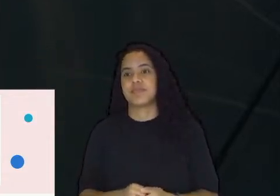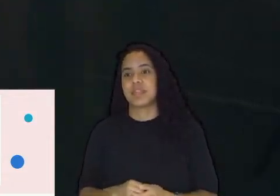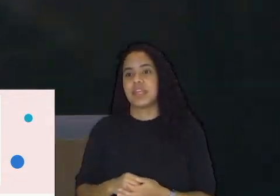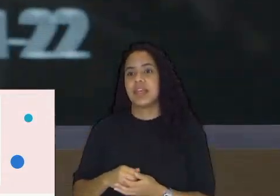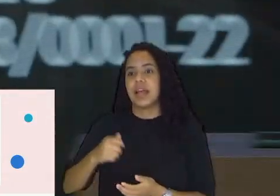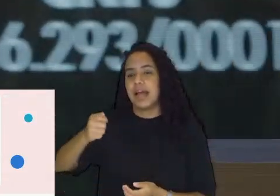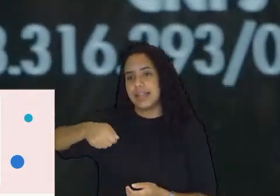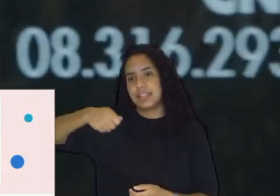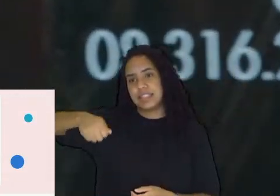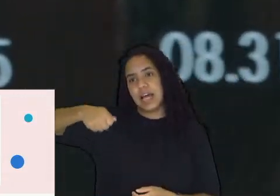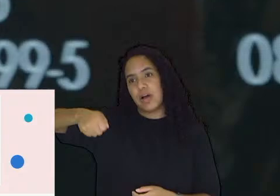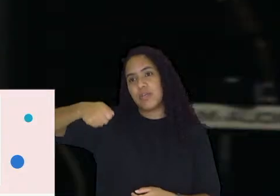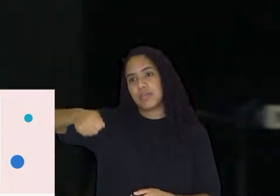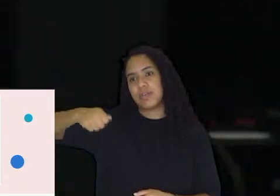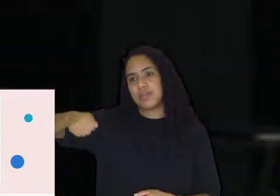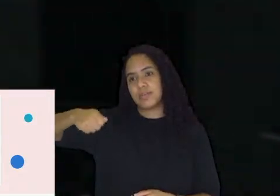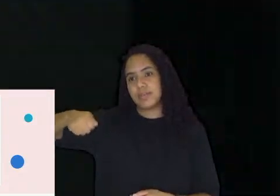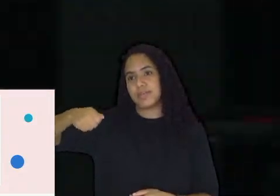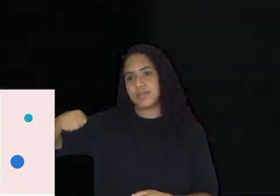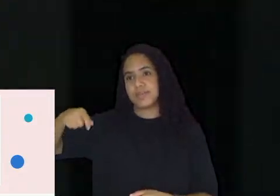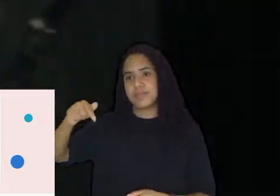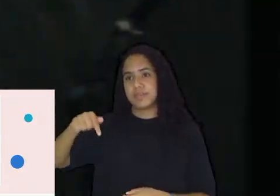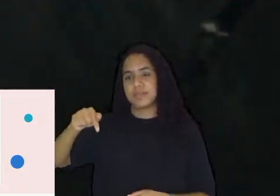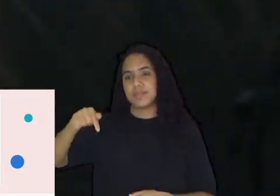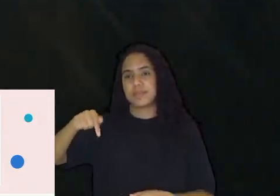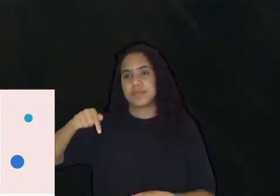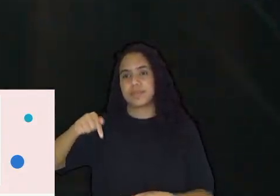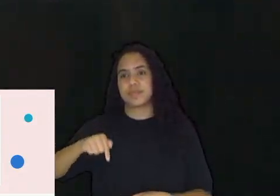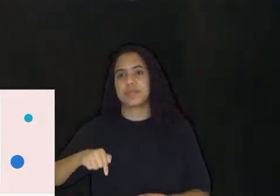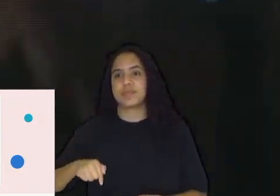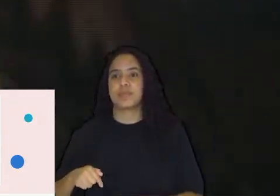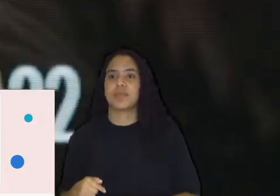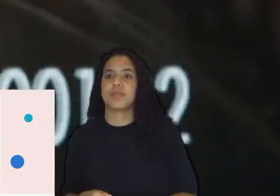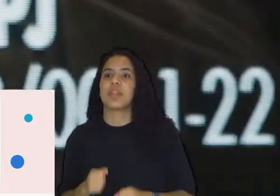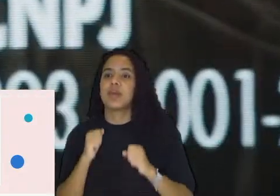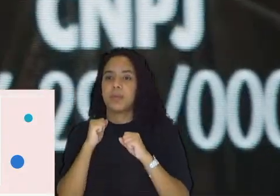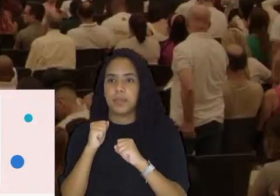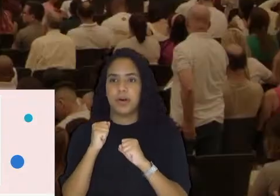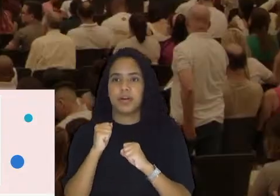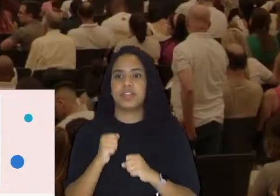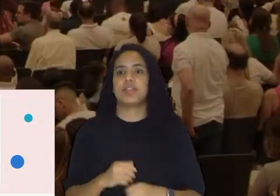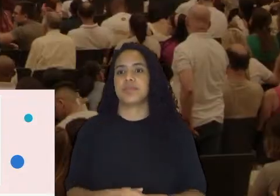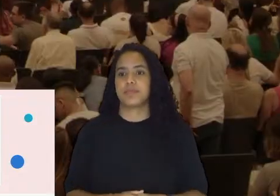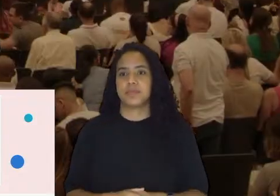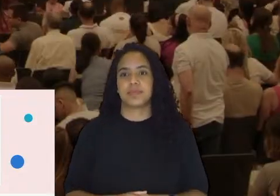perto. Você pode fazê-lo assim.